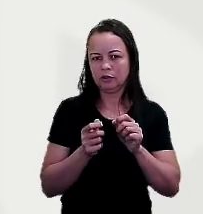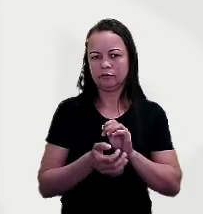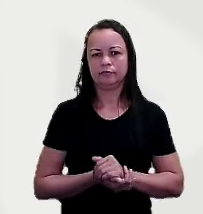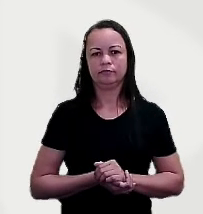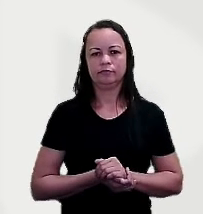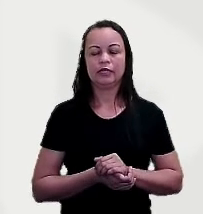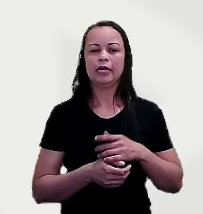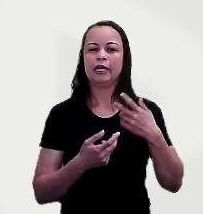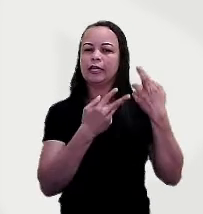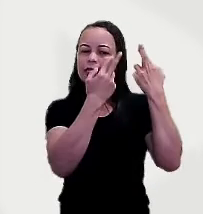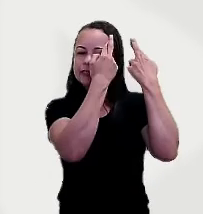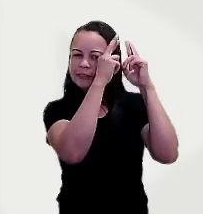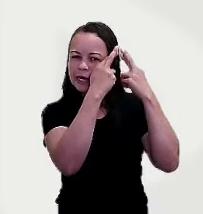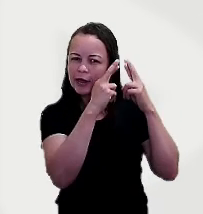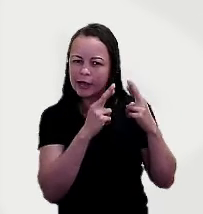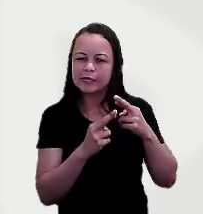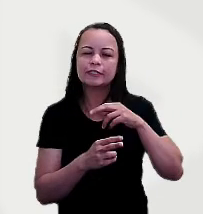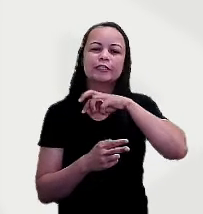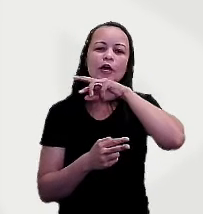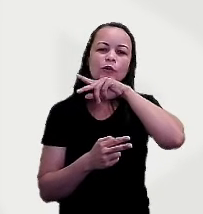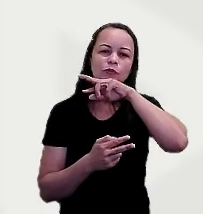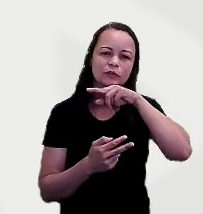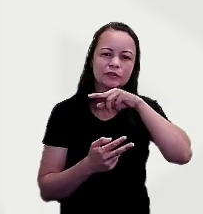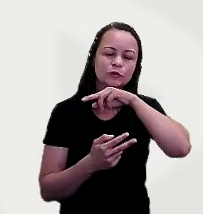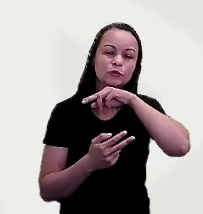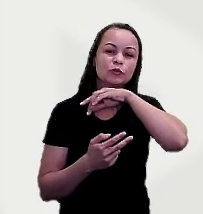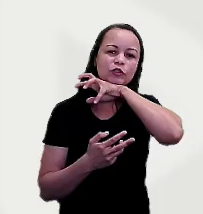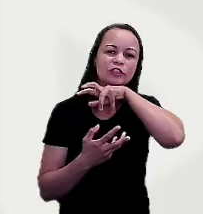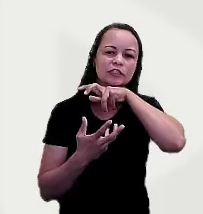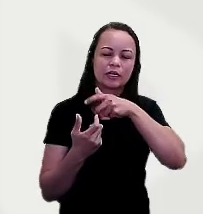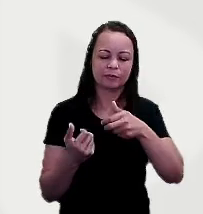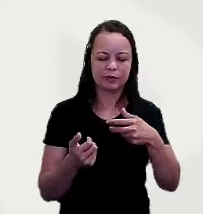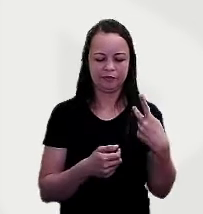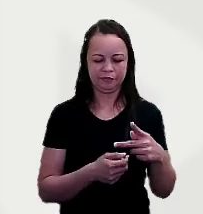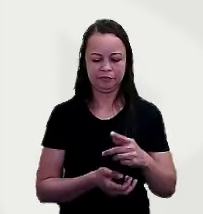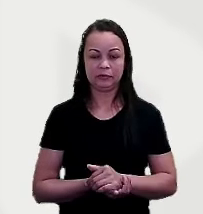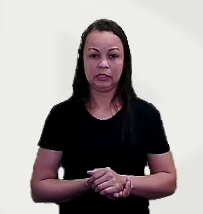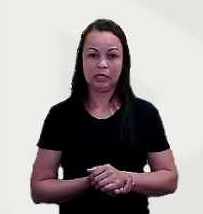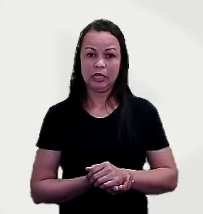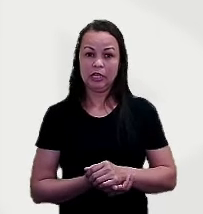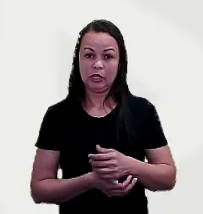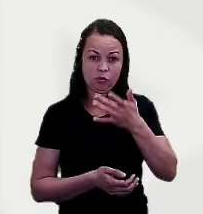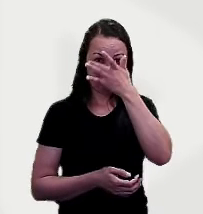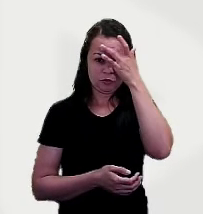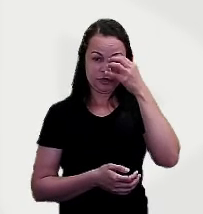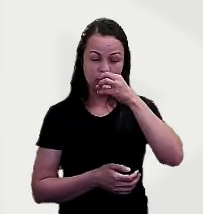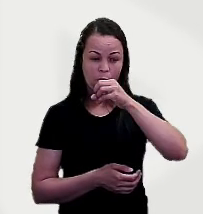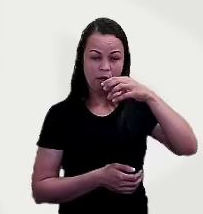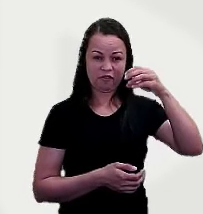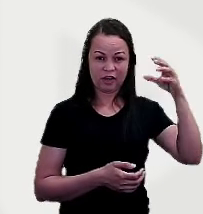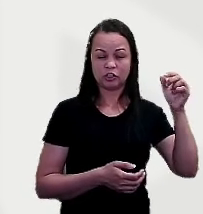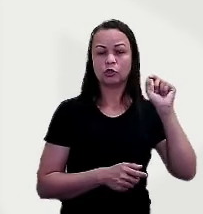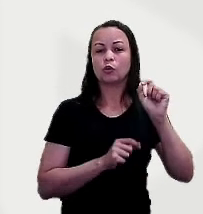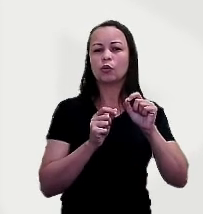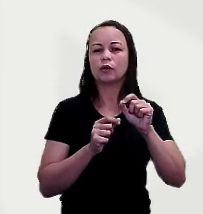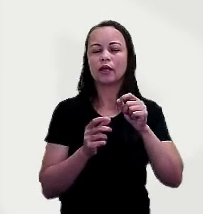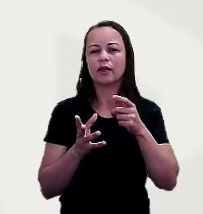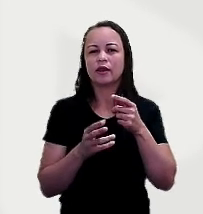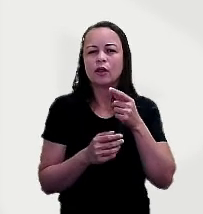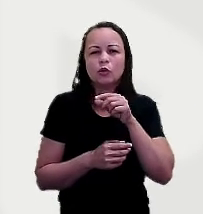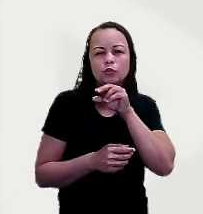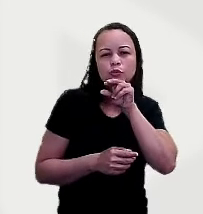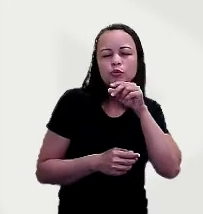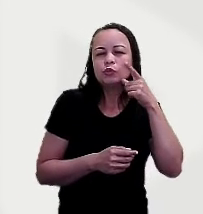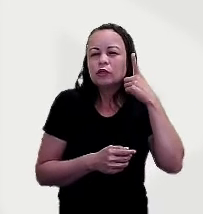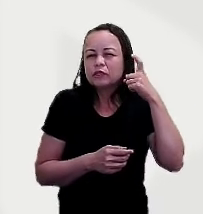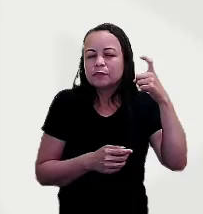Trança os cabelos deles, né? E com os viajantes, Assobia de maneira